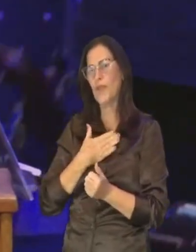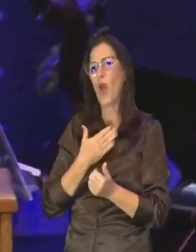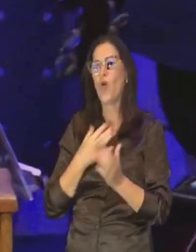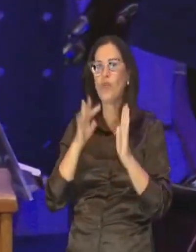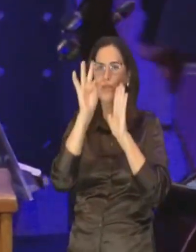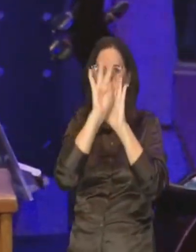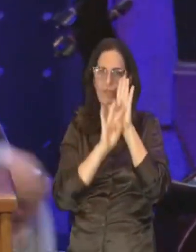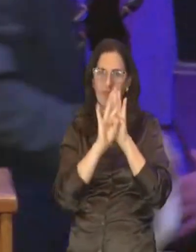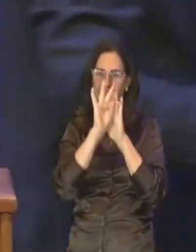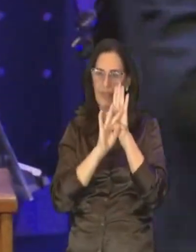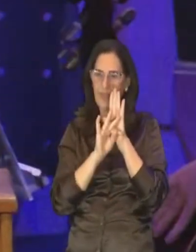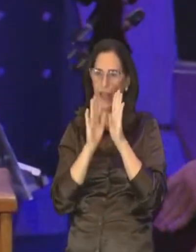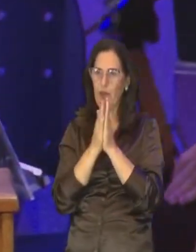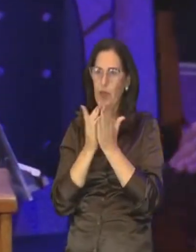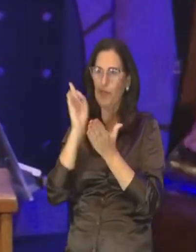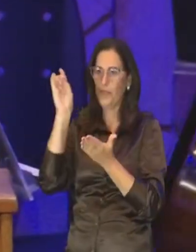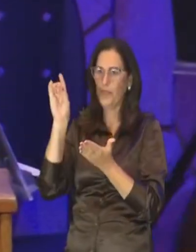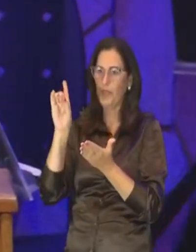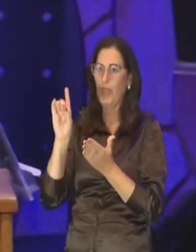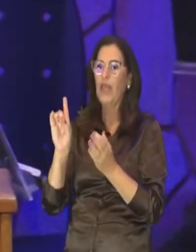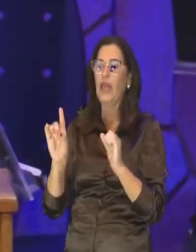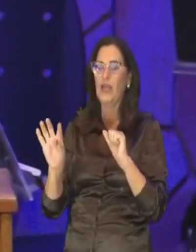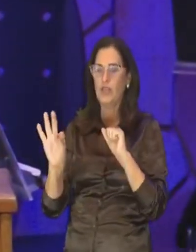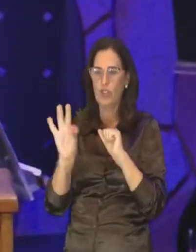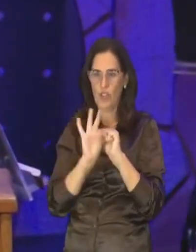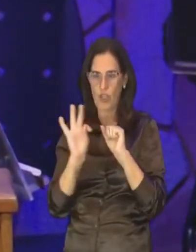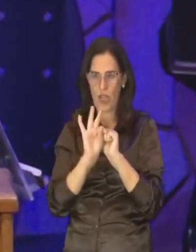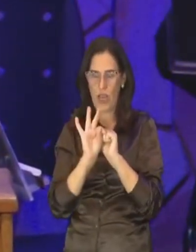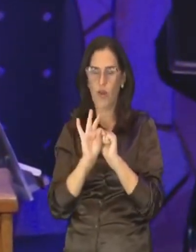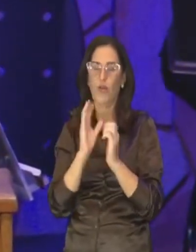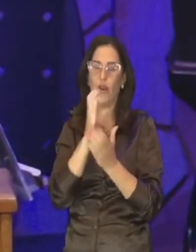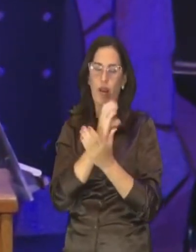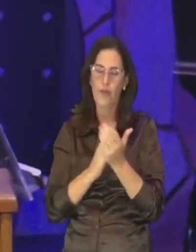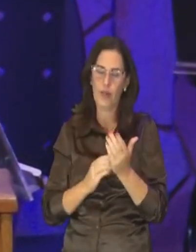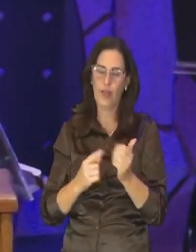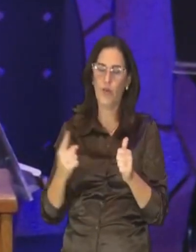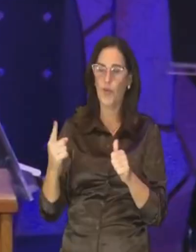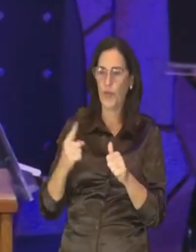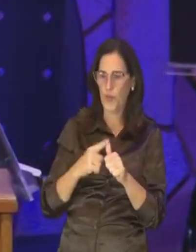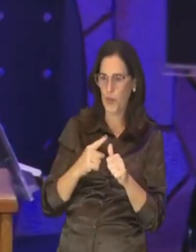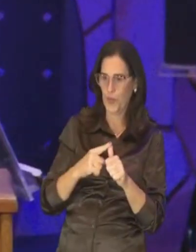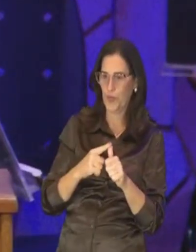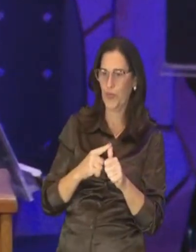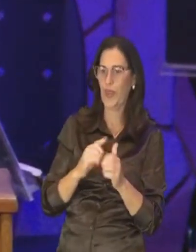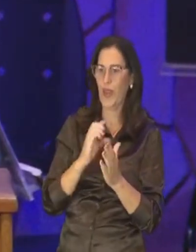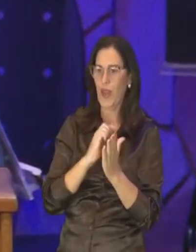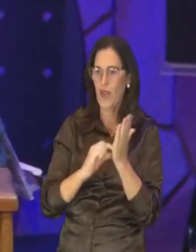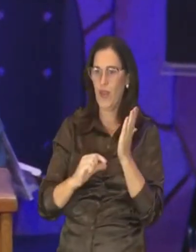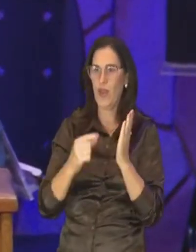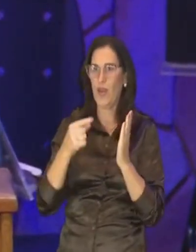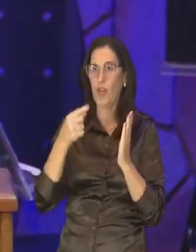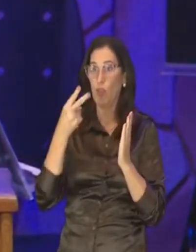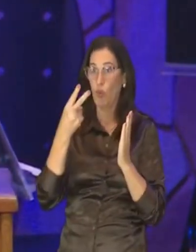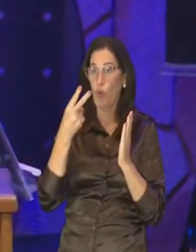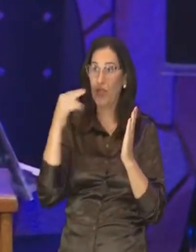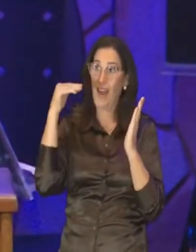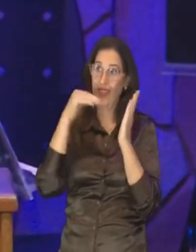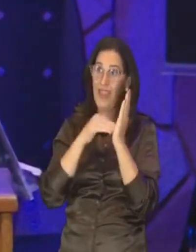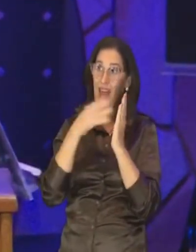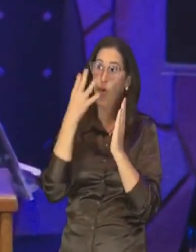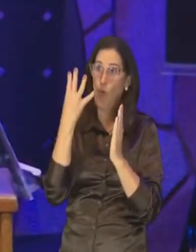texto bíblico de Tiago, capítulo 1, versos de 2 a